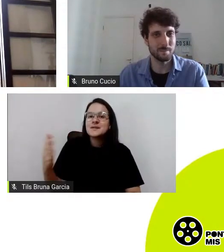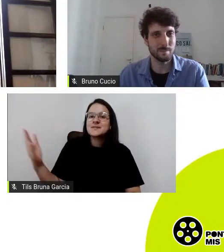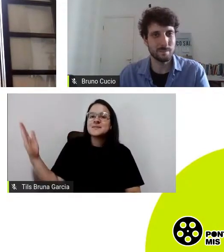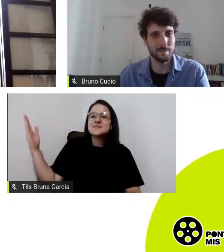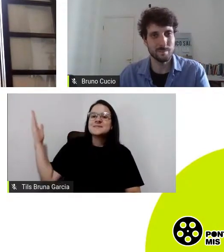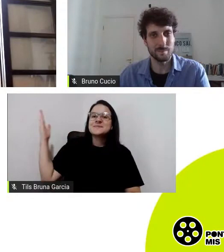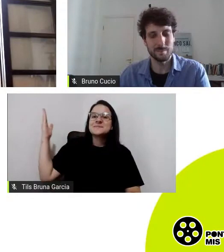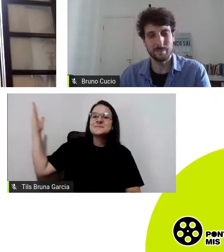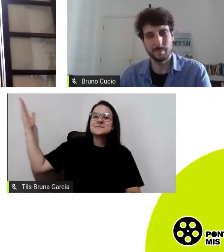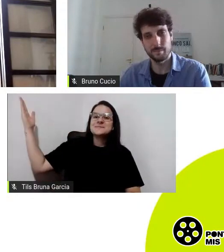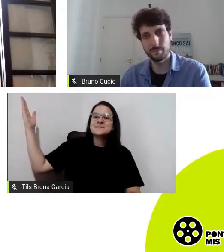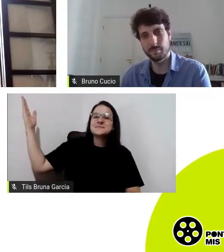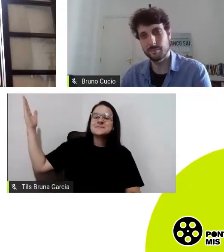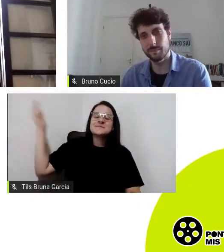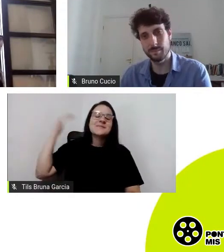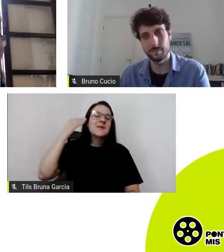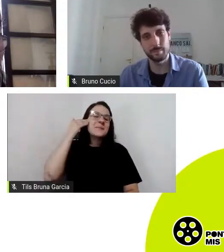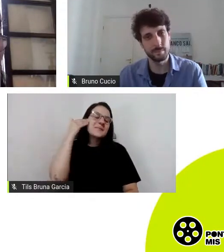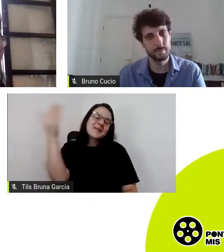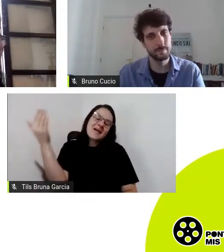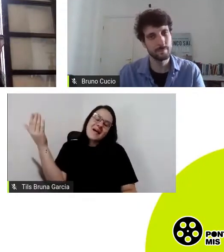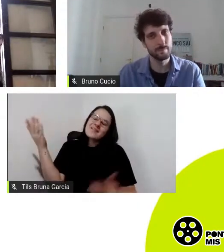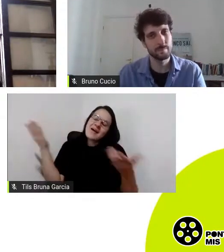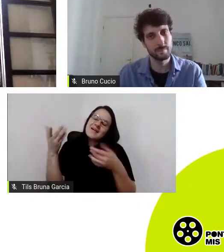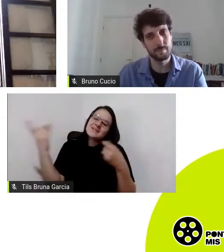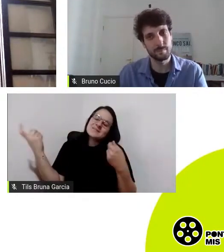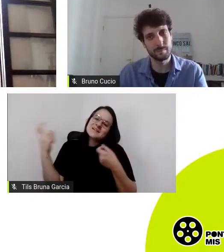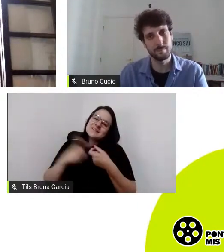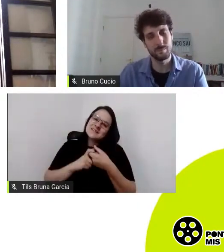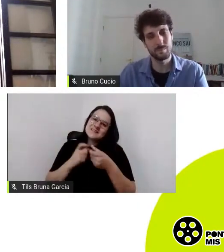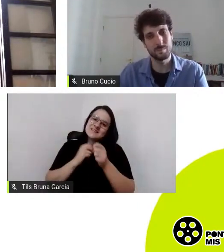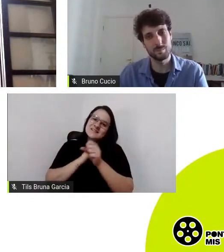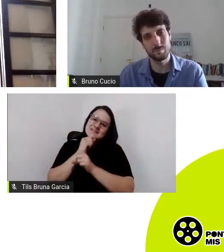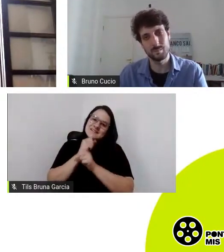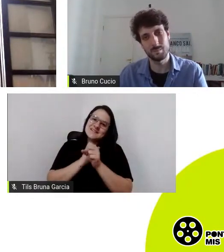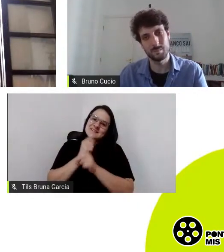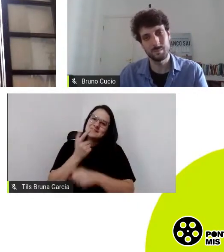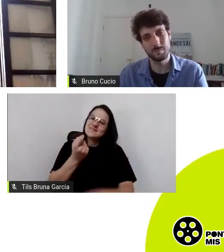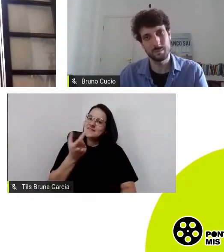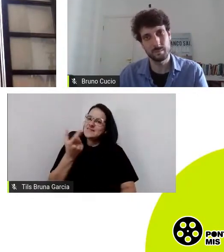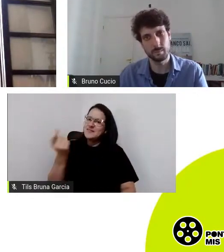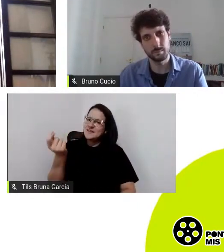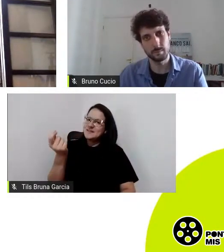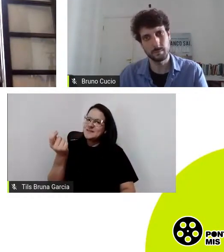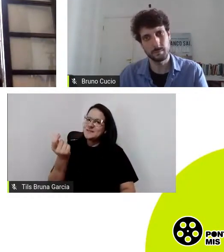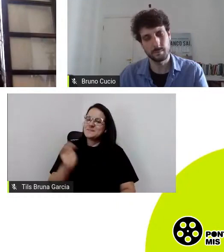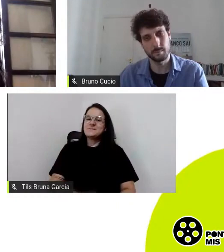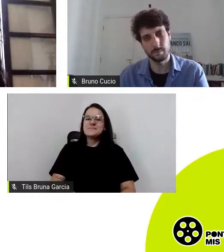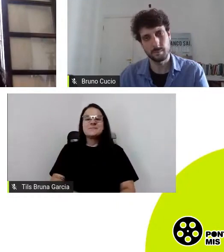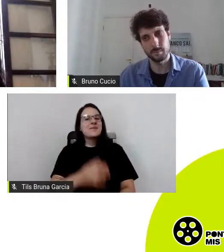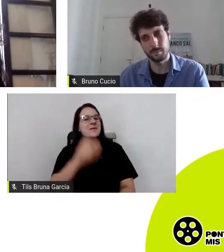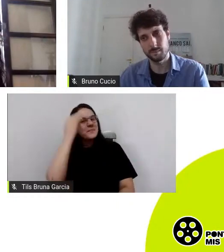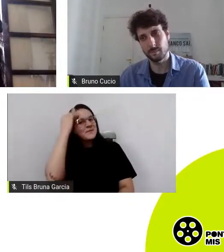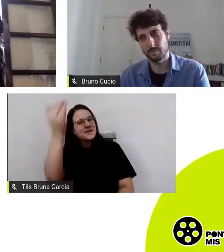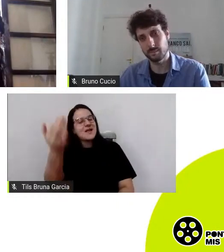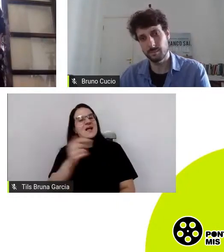Juliana Monteiro. Obrigada, Ju, também por essa parceria este ano aí também com a gente.